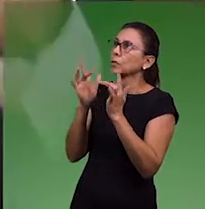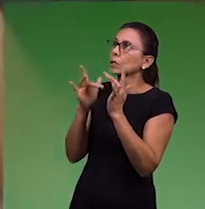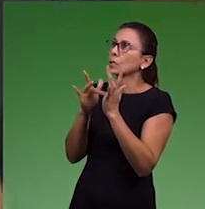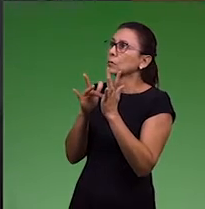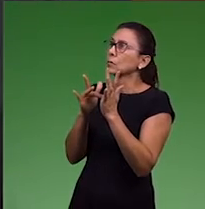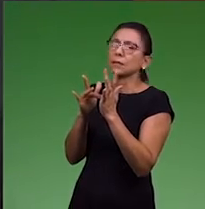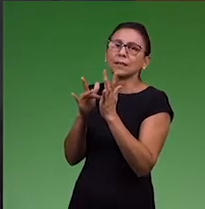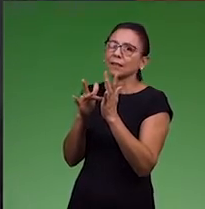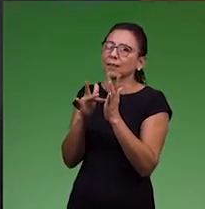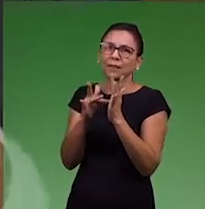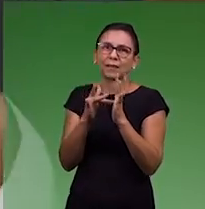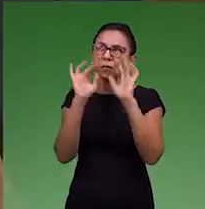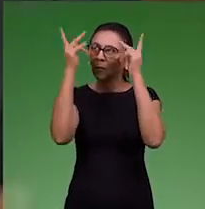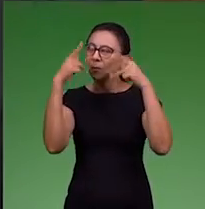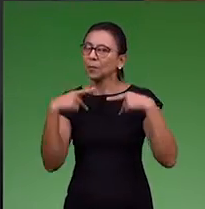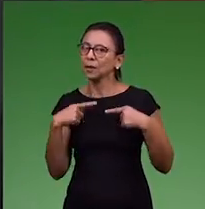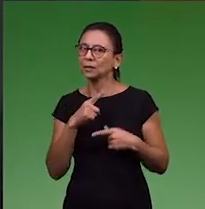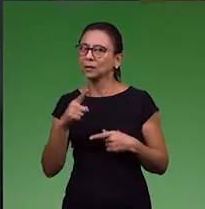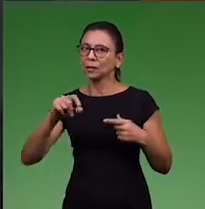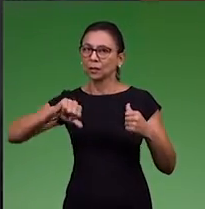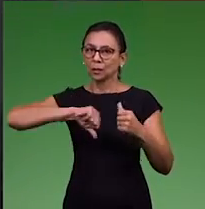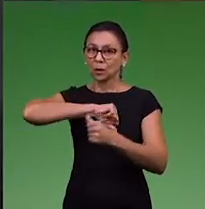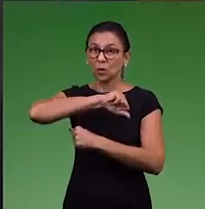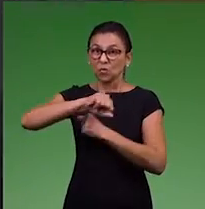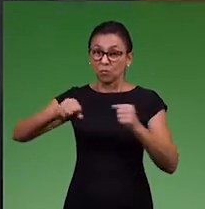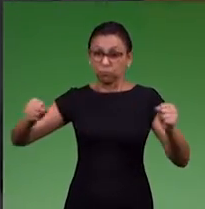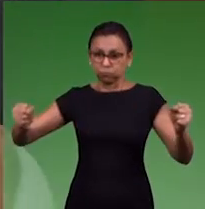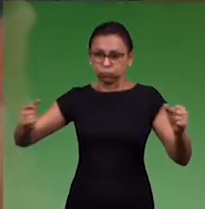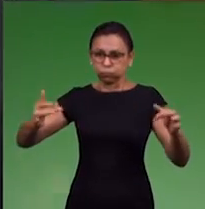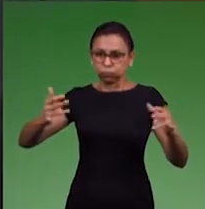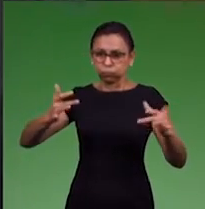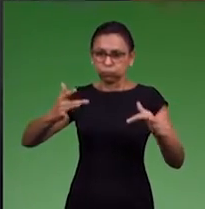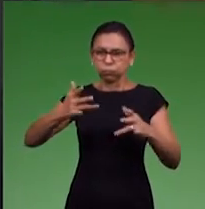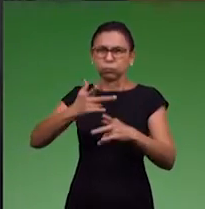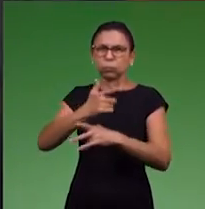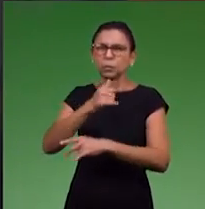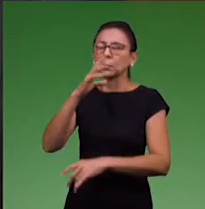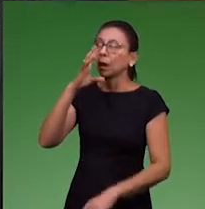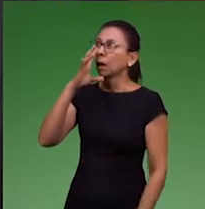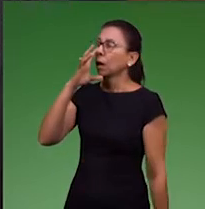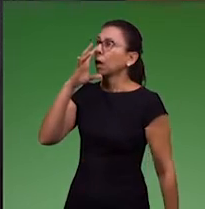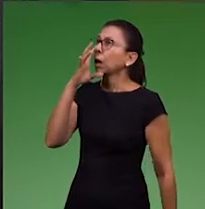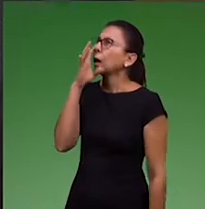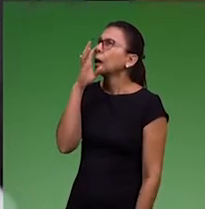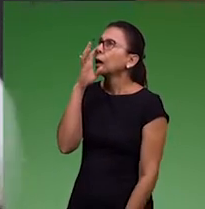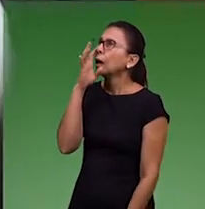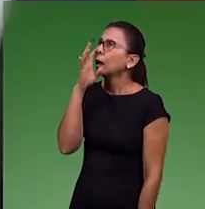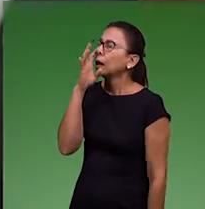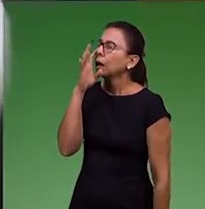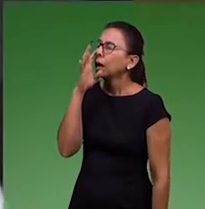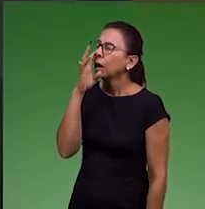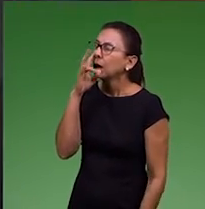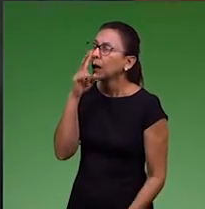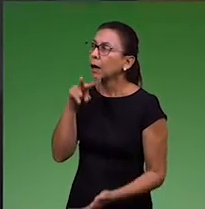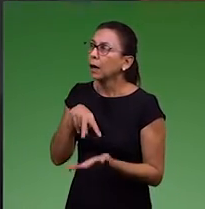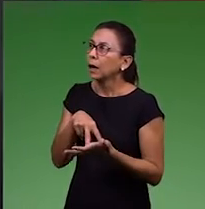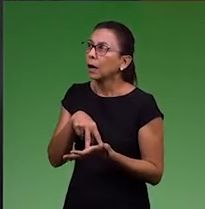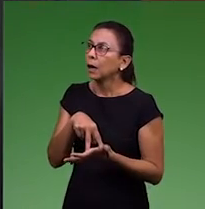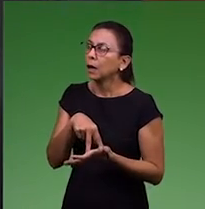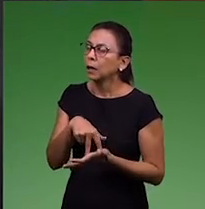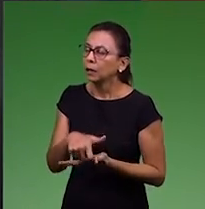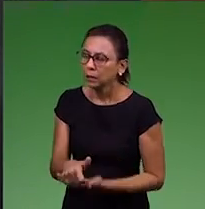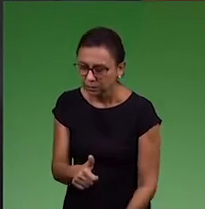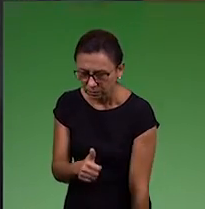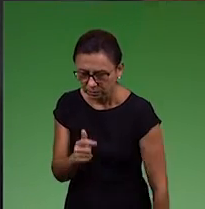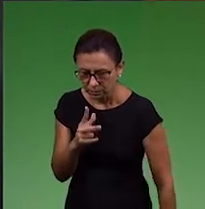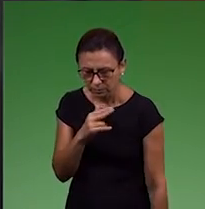Jesus glorificado, o Jesus que é Deus eternamente. E ele viu um ser tão extraordinário que a Bíblia diz ele caiu como morto diante